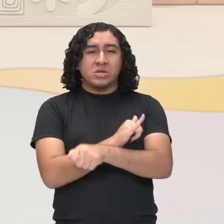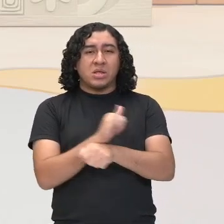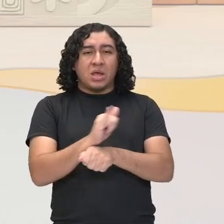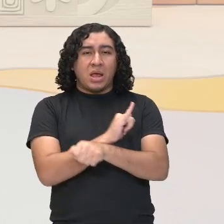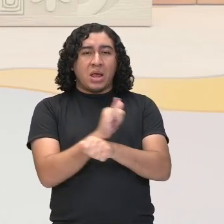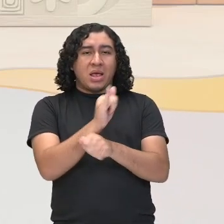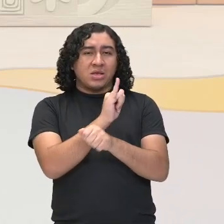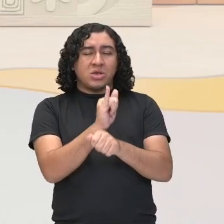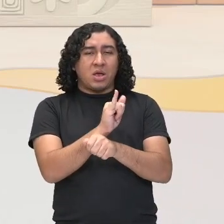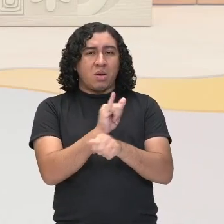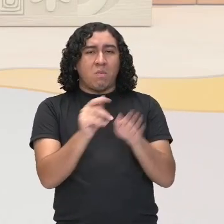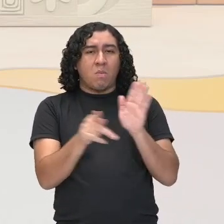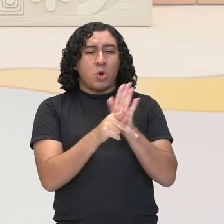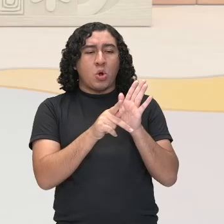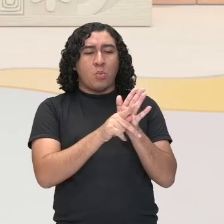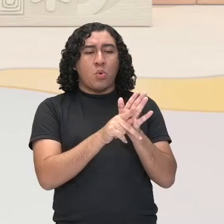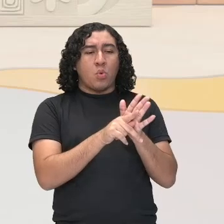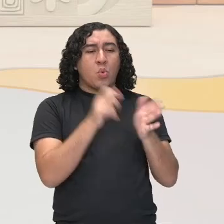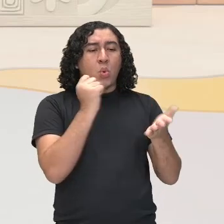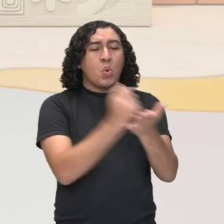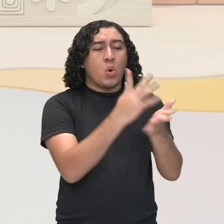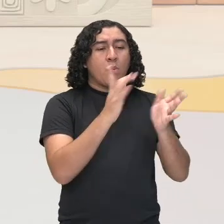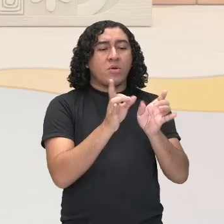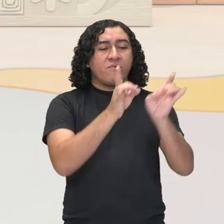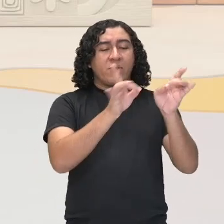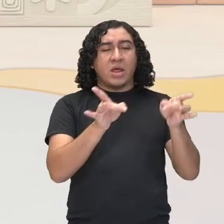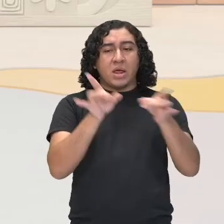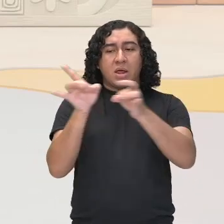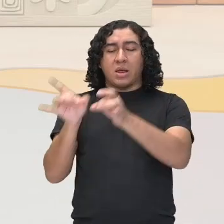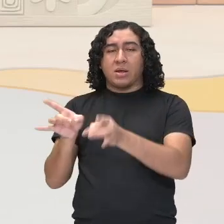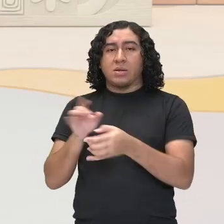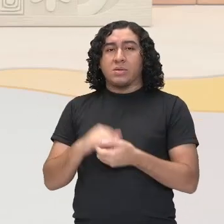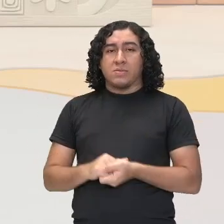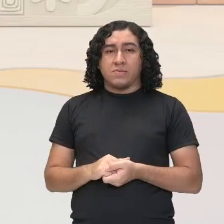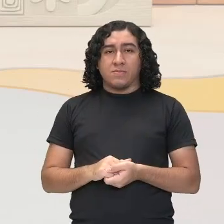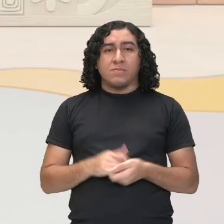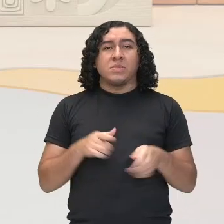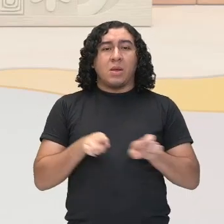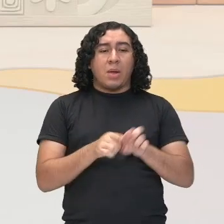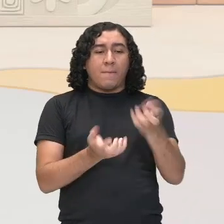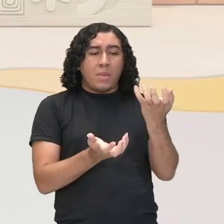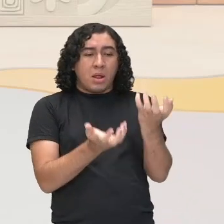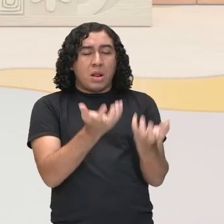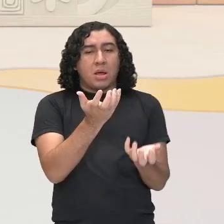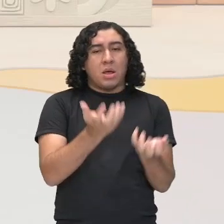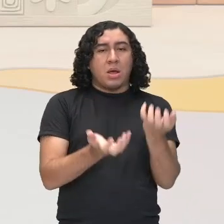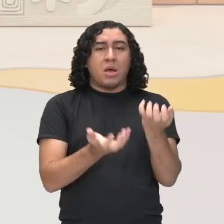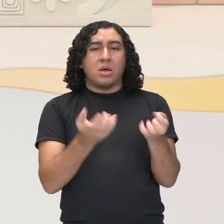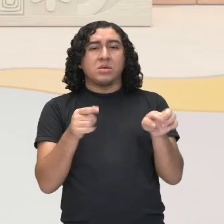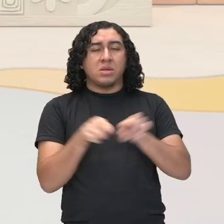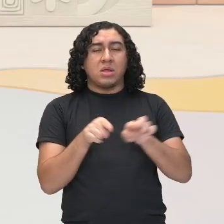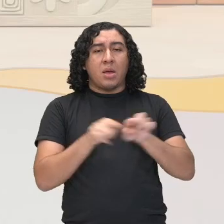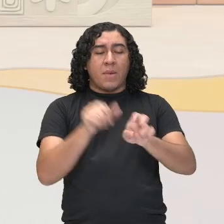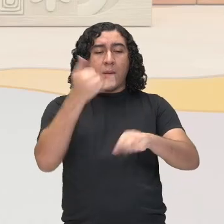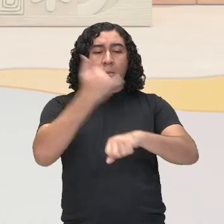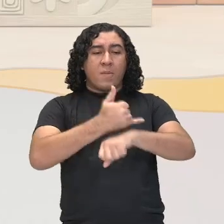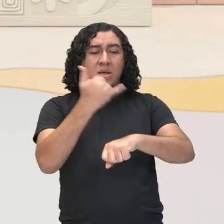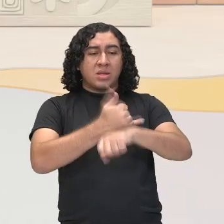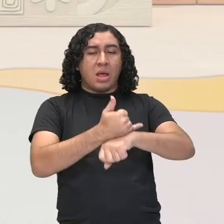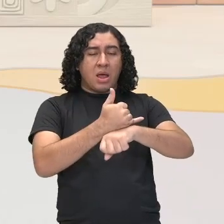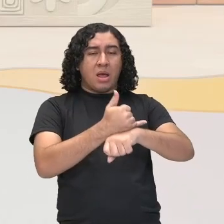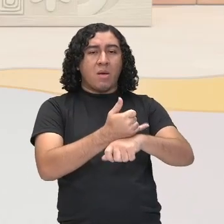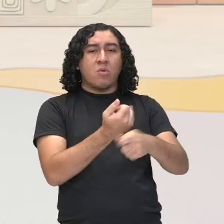que vocês podem lembrar, né? A balança comercial favorável, o metalismo,